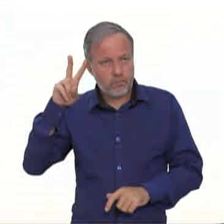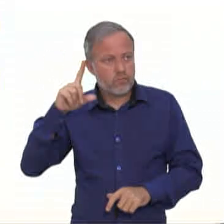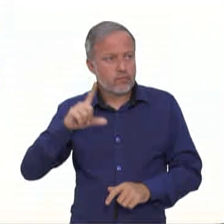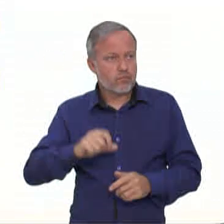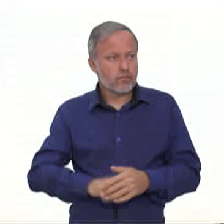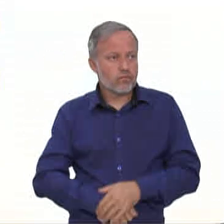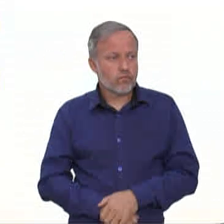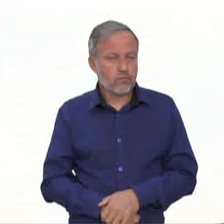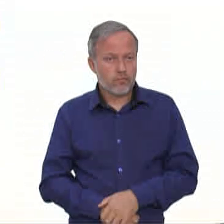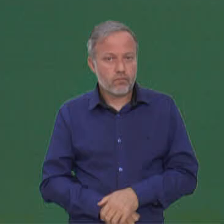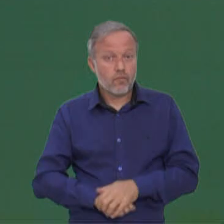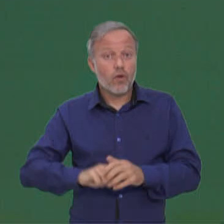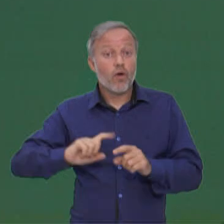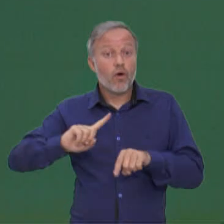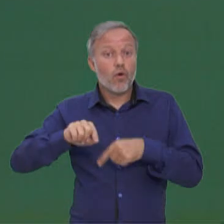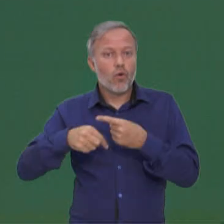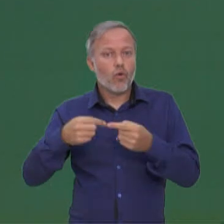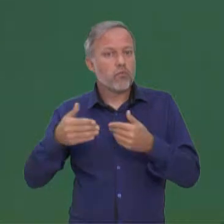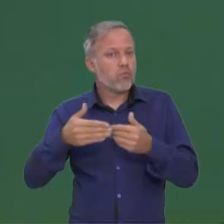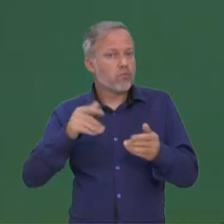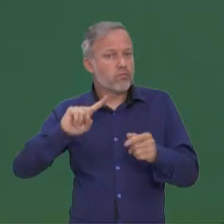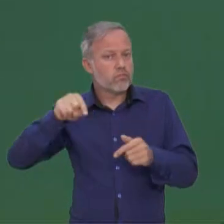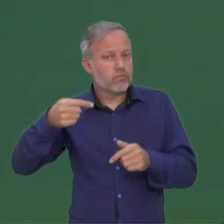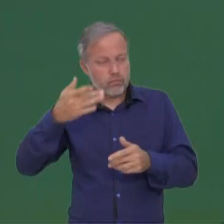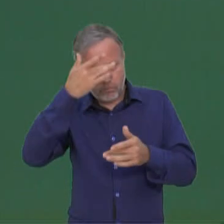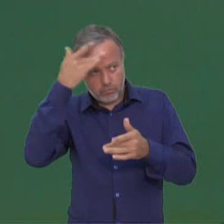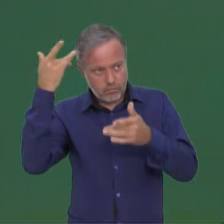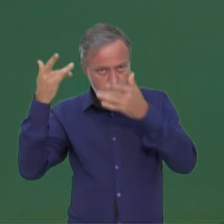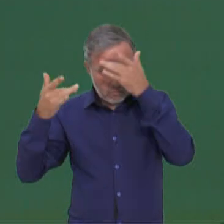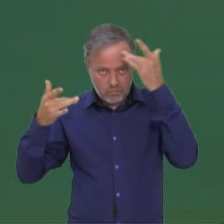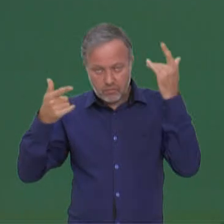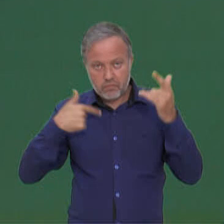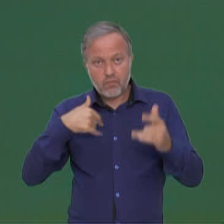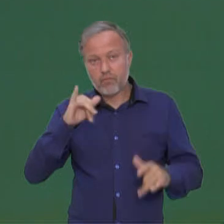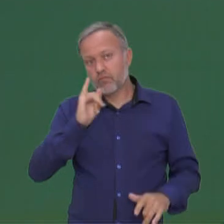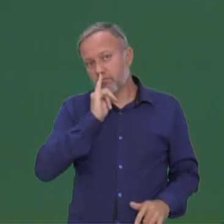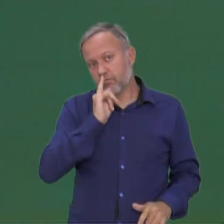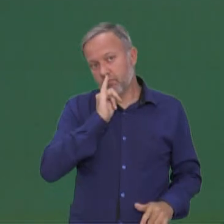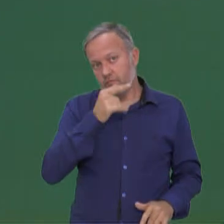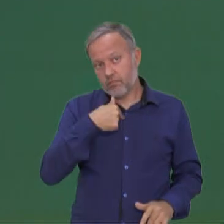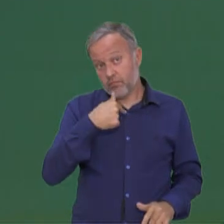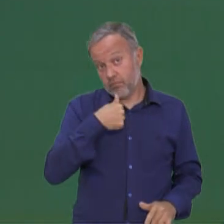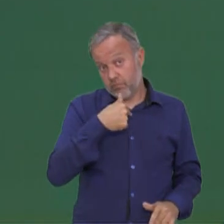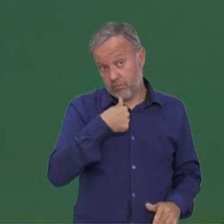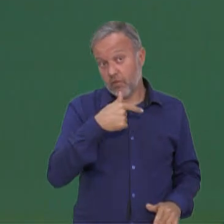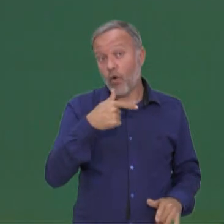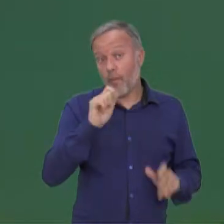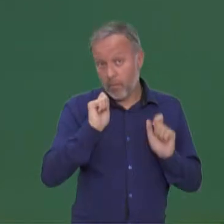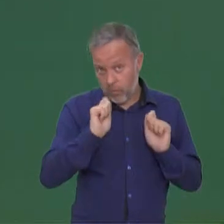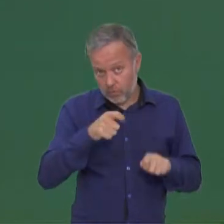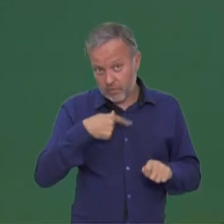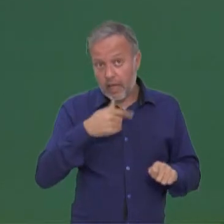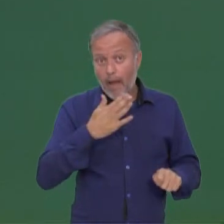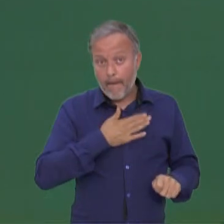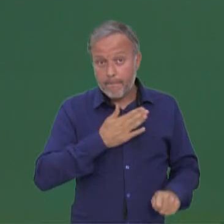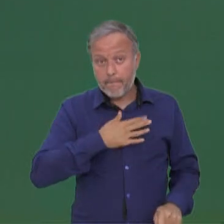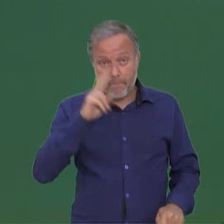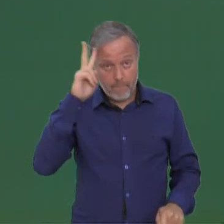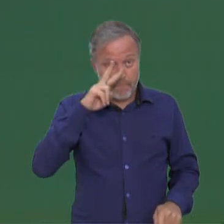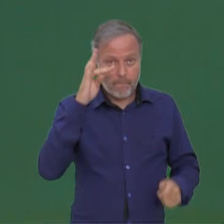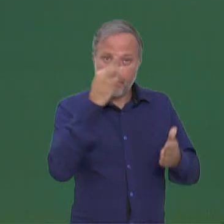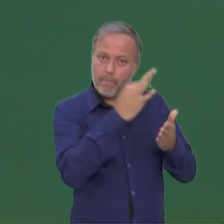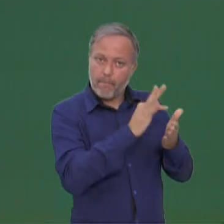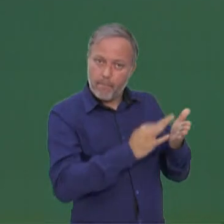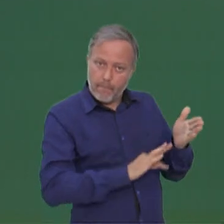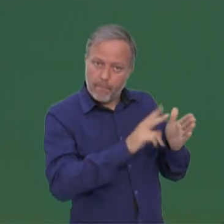eu coloquei ou qualquer outra pessoa? Porque eu posso fazer a minha biografia, você pode fazer a sua biografia,